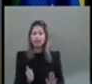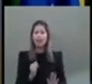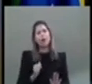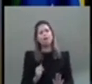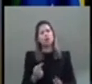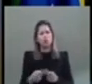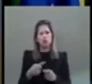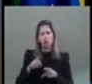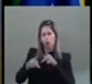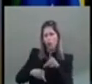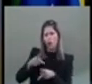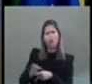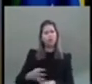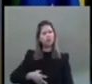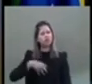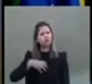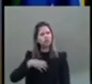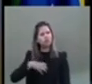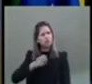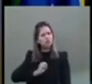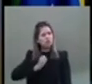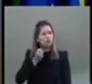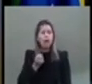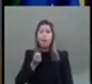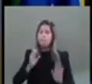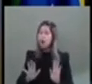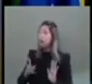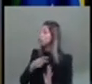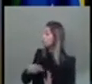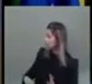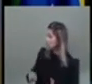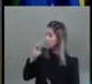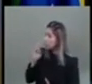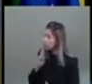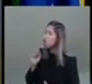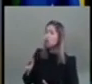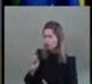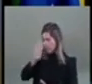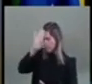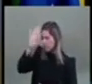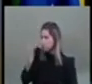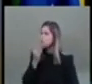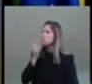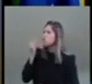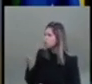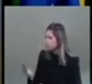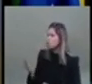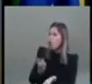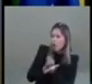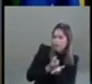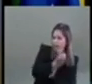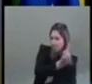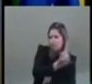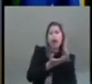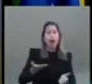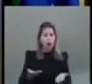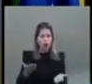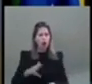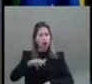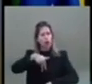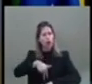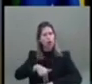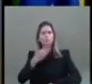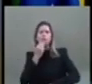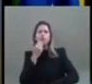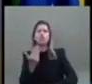da população e até em âmbito internacional esse sua Presidente é o principal fundamento o pedido da impeachment que estou requerendo na petição e agora aqui na Tribuna